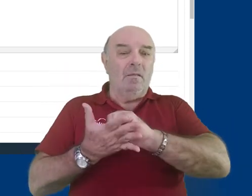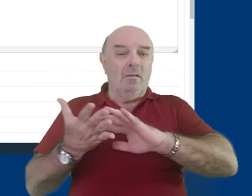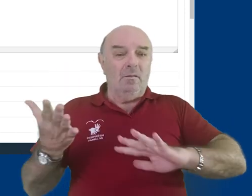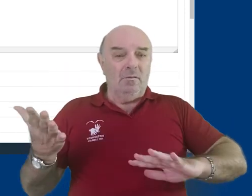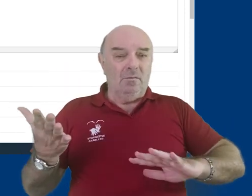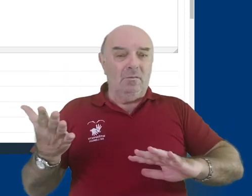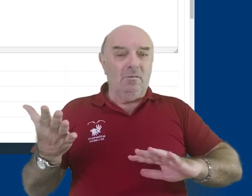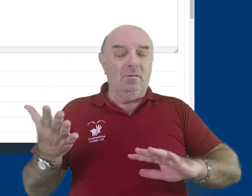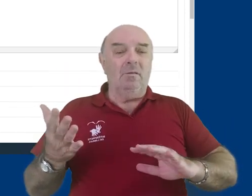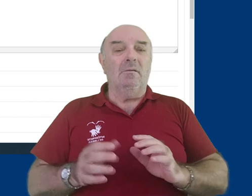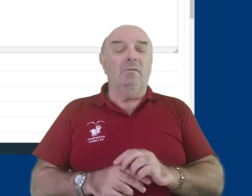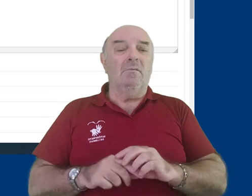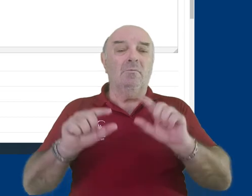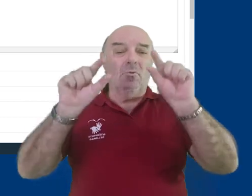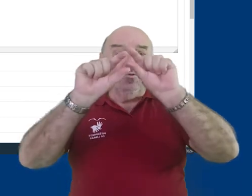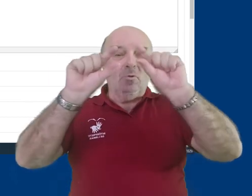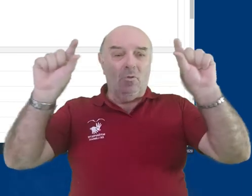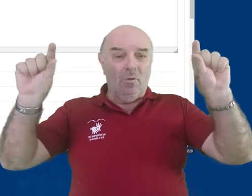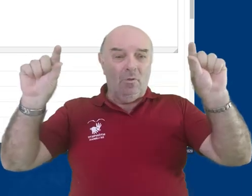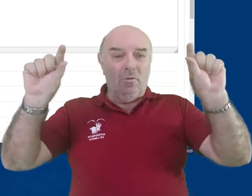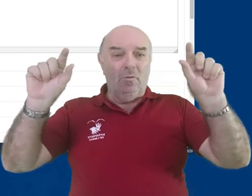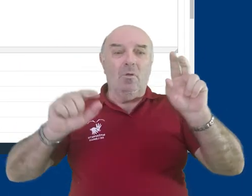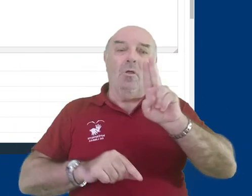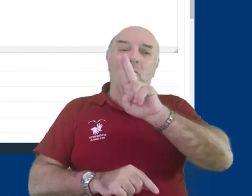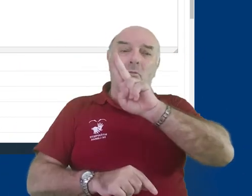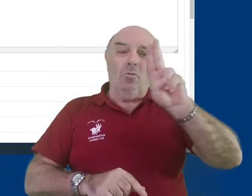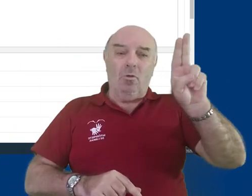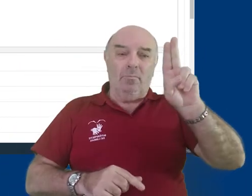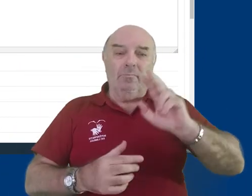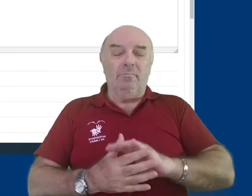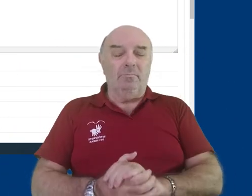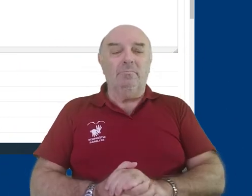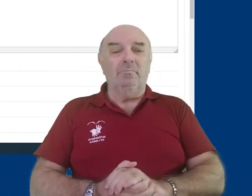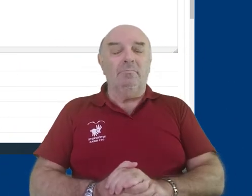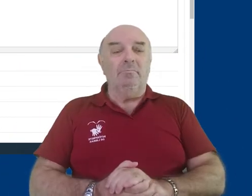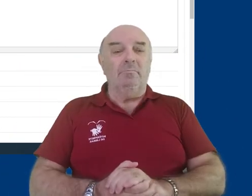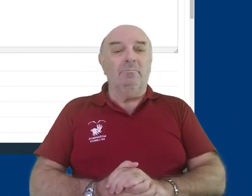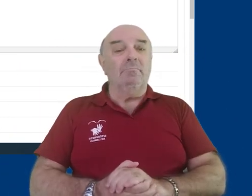novo. Nova atividade do tipo